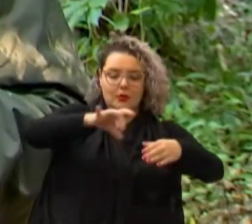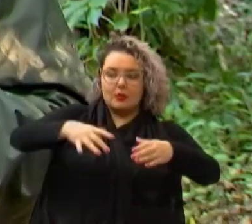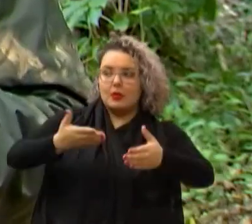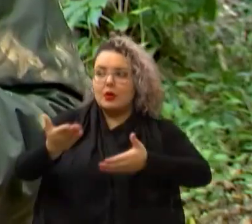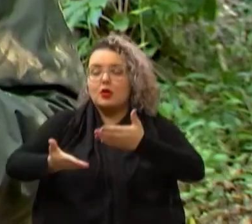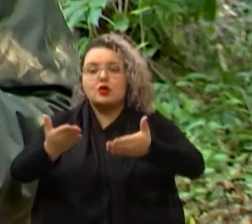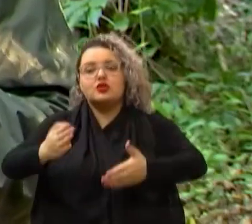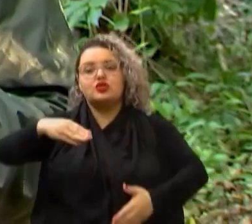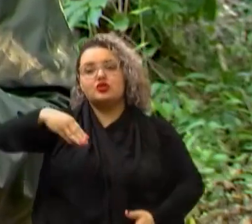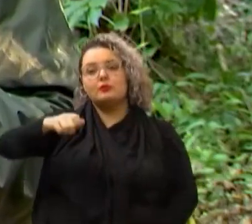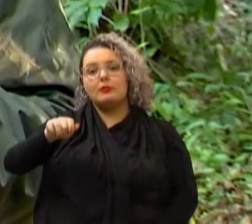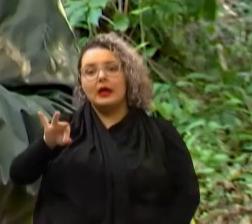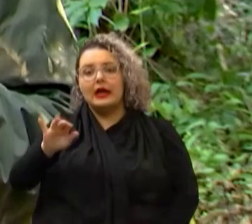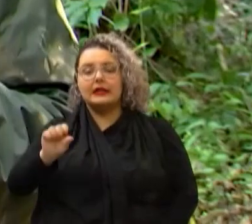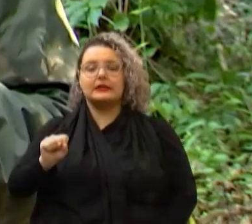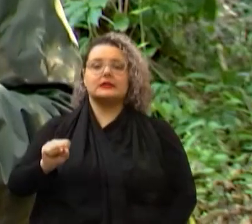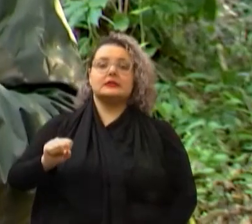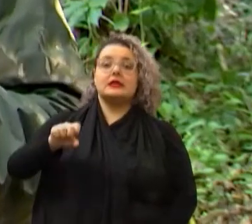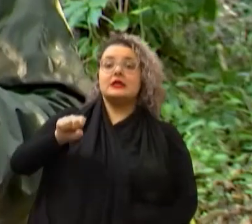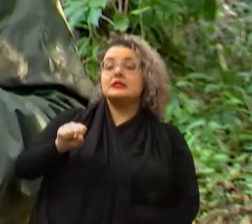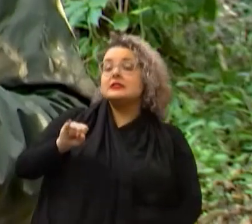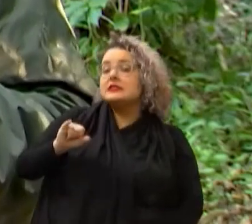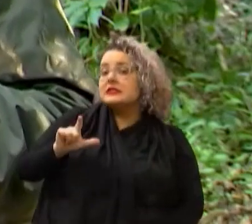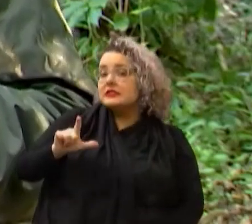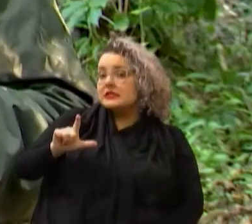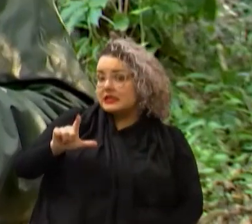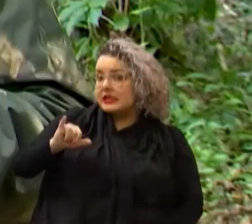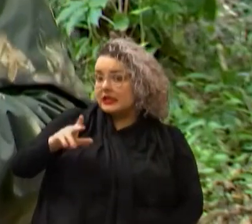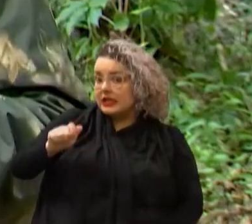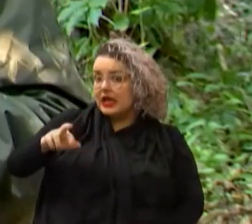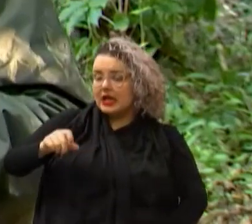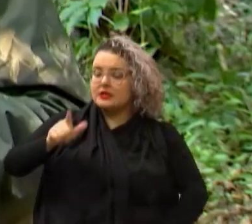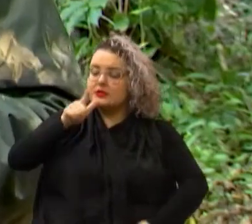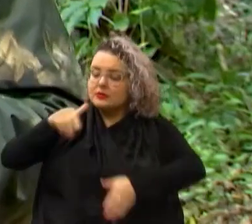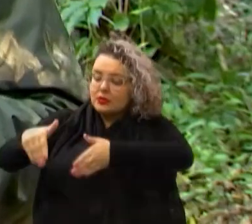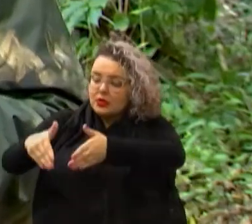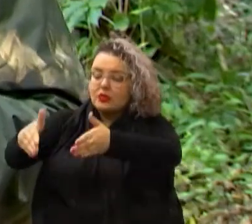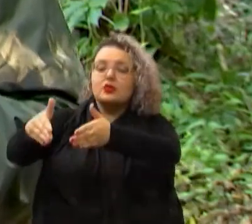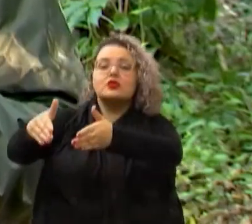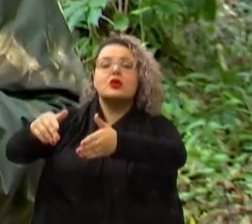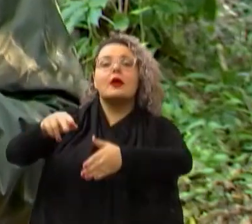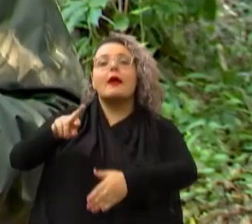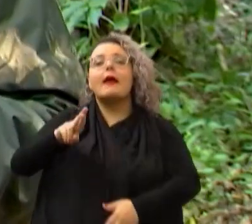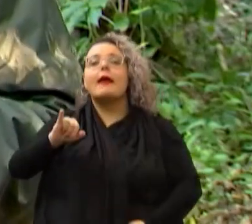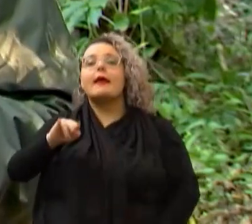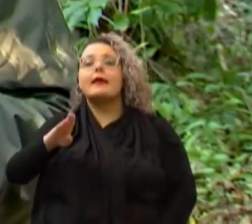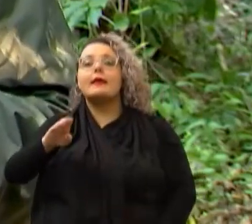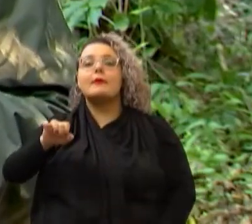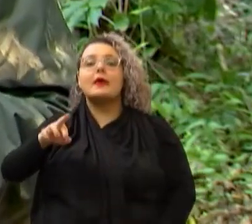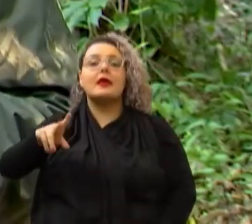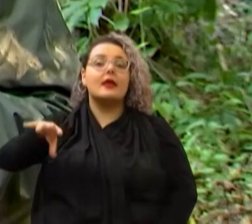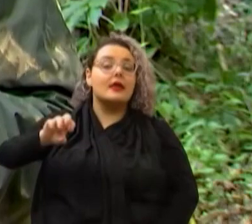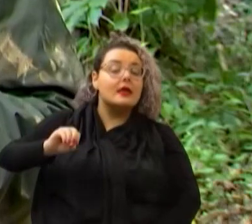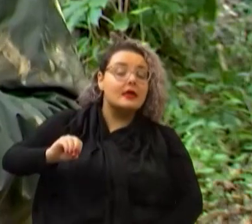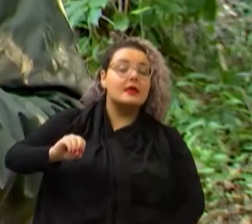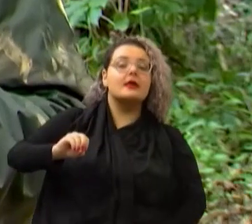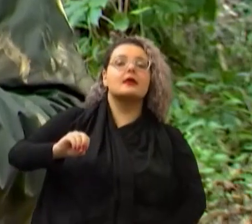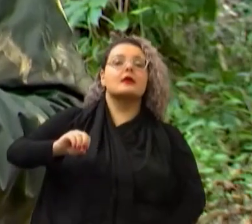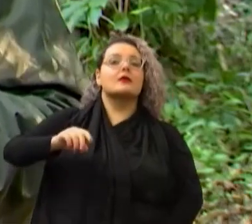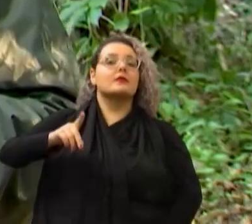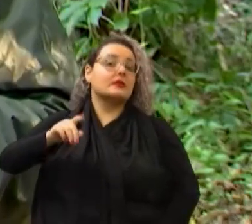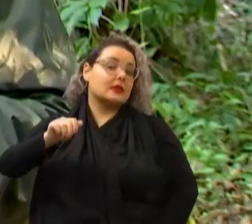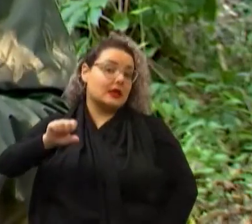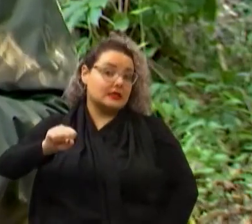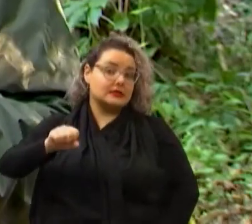muito, cuidando muito de matas ciliares, né? Em alguns rios aqui, como o Ribeirão das Pedras, como o